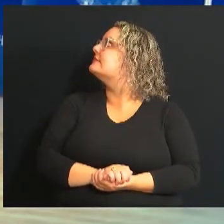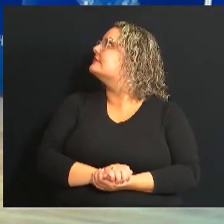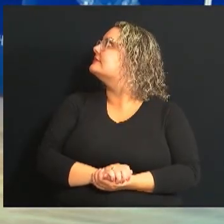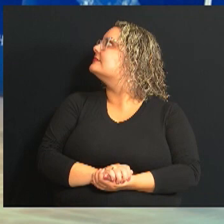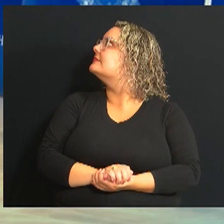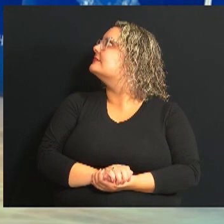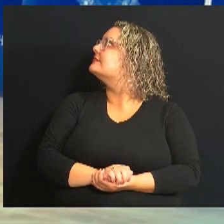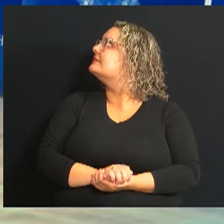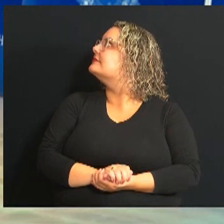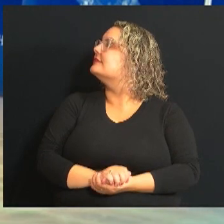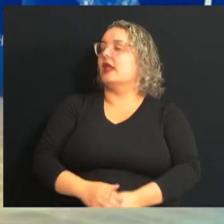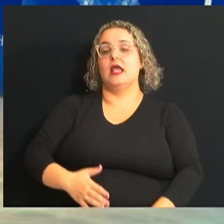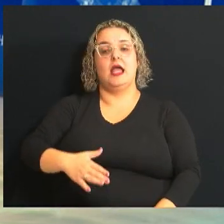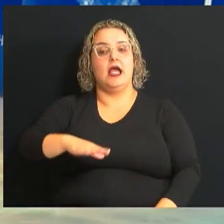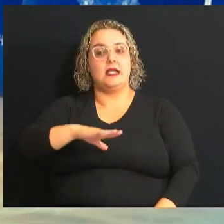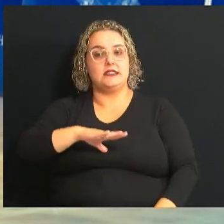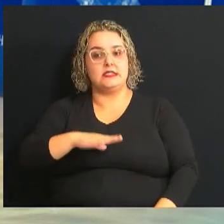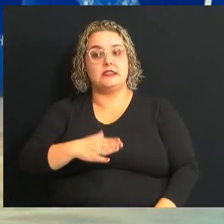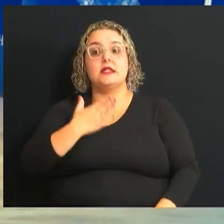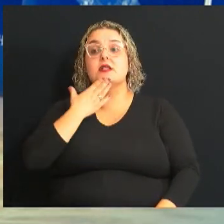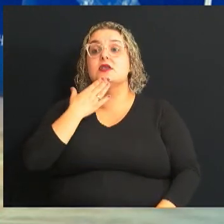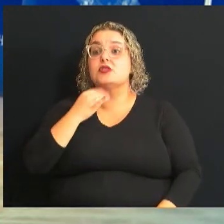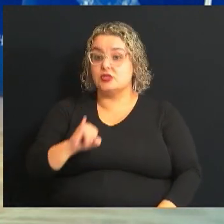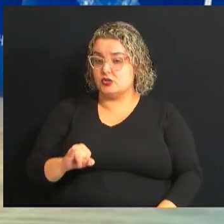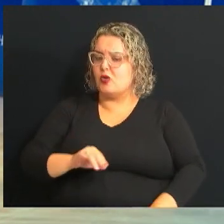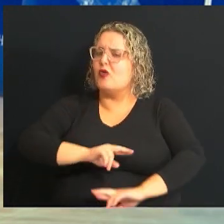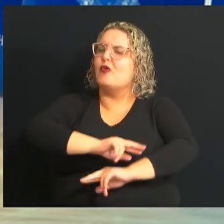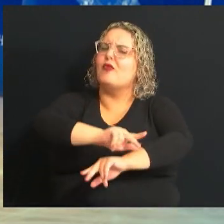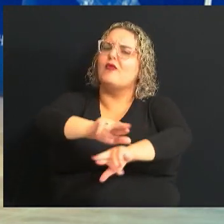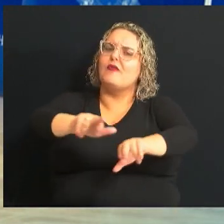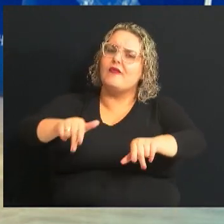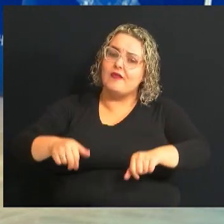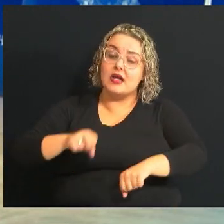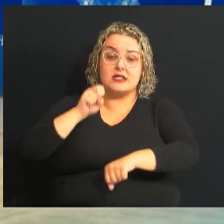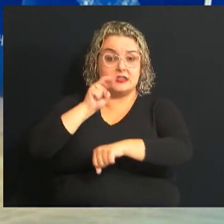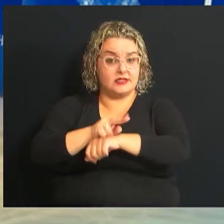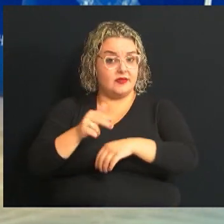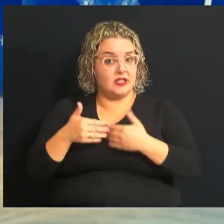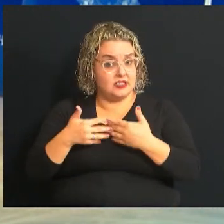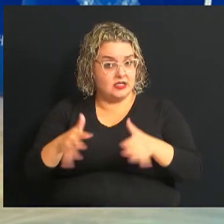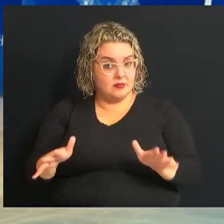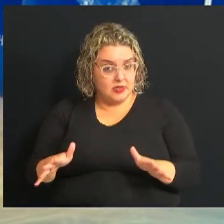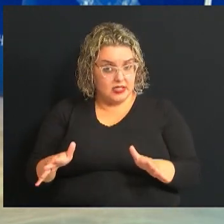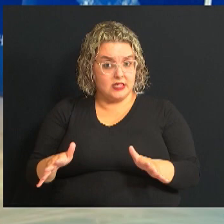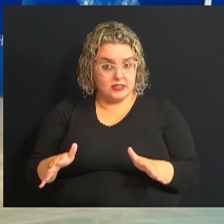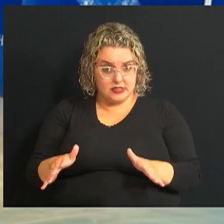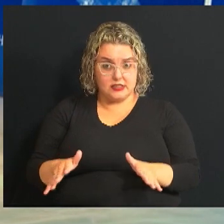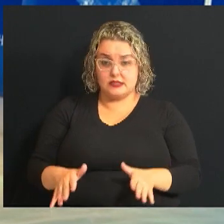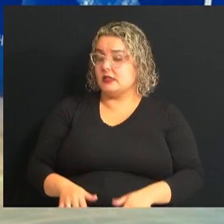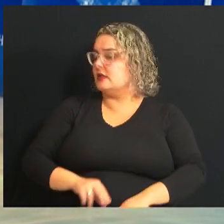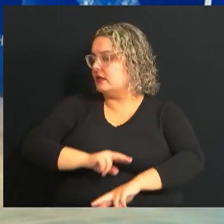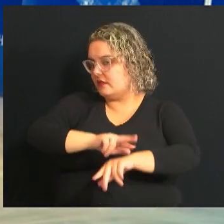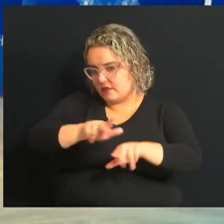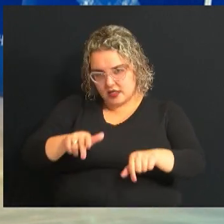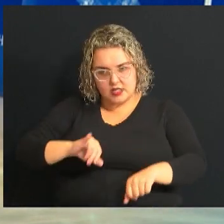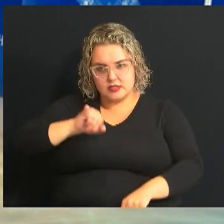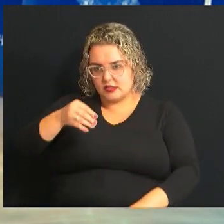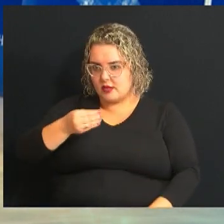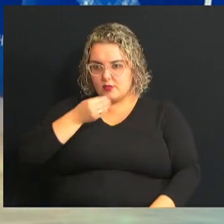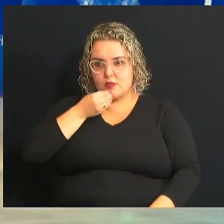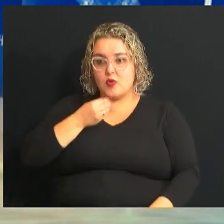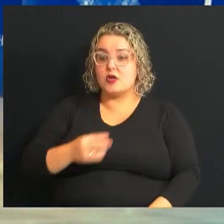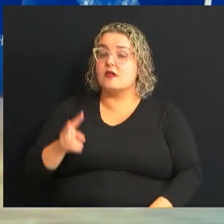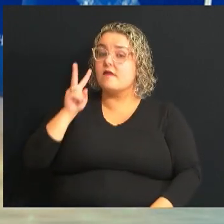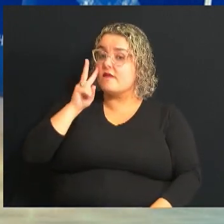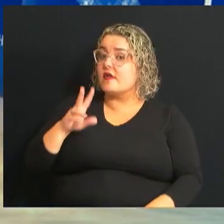A cidade de Indaiatuba está com diversas vagas disponíveis. Entre as oportunidades estão ajudante